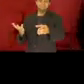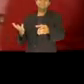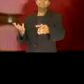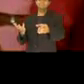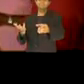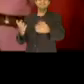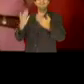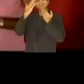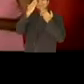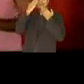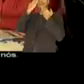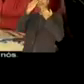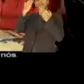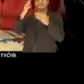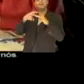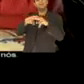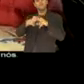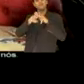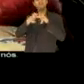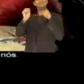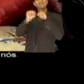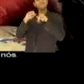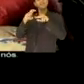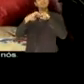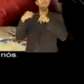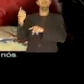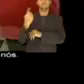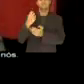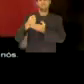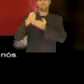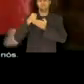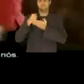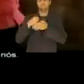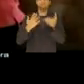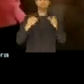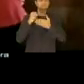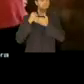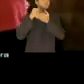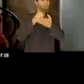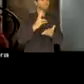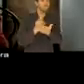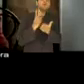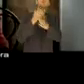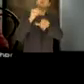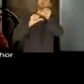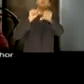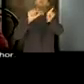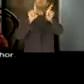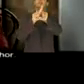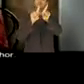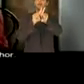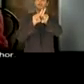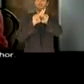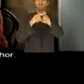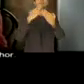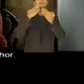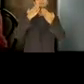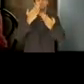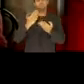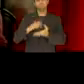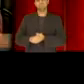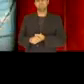mesmo. Muito obrigada, né, por ter feito isso para nós. Agora eu quero garantir para a senhora que vai continuar mudando para